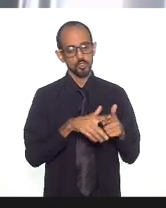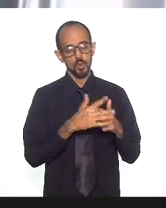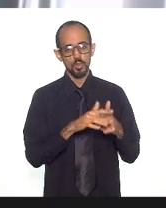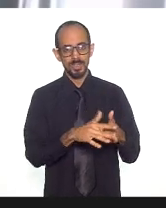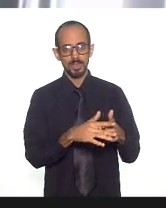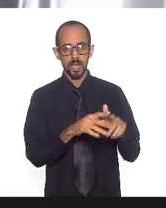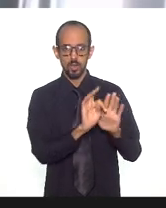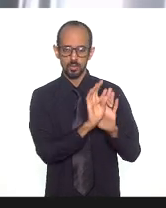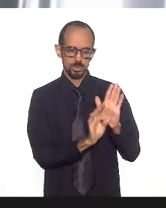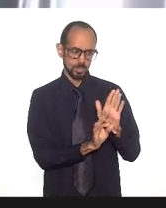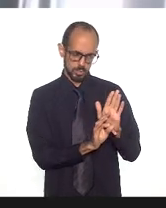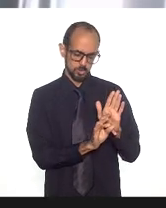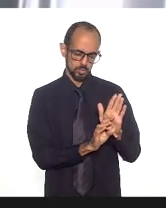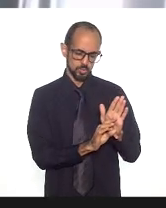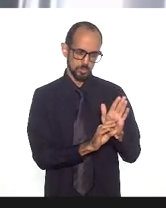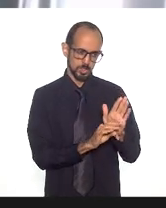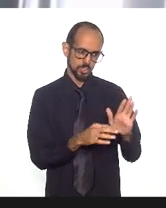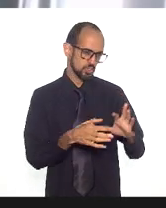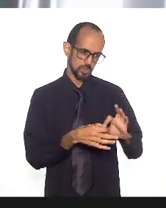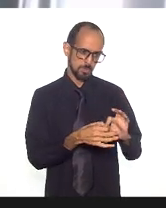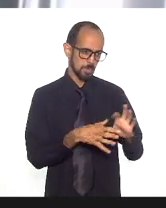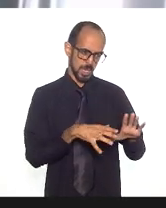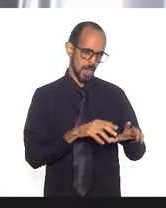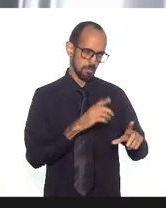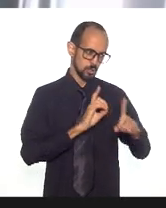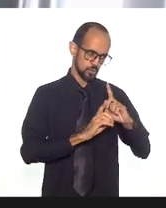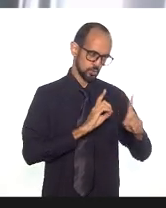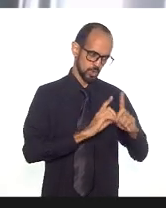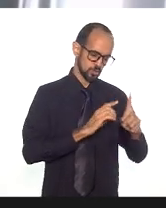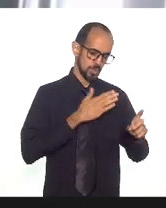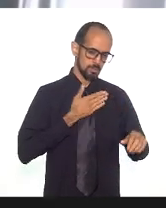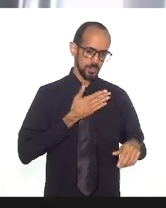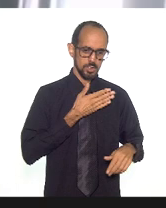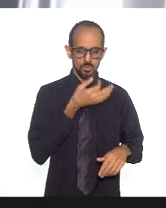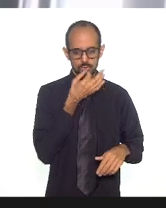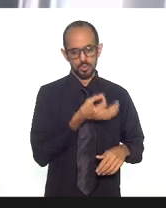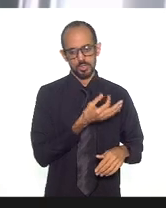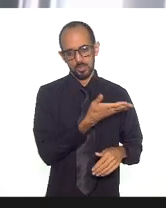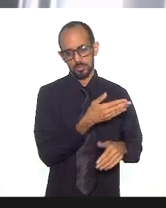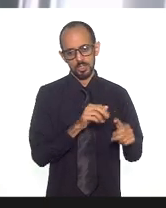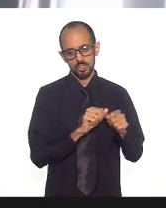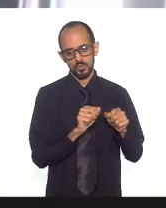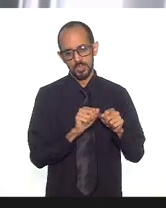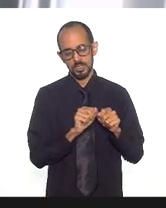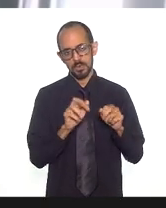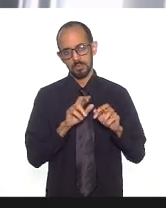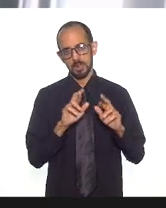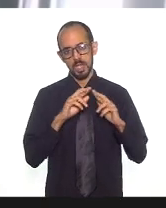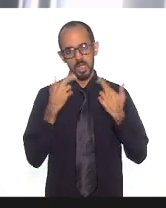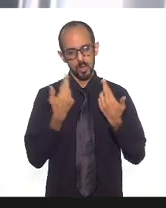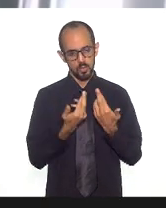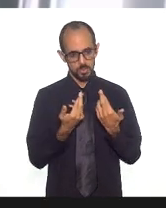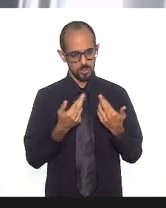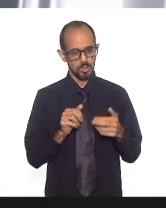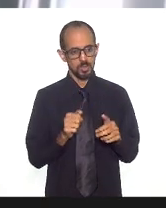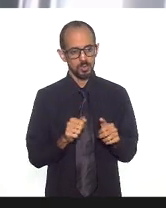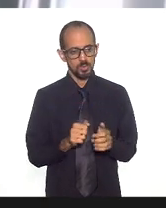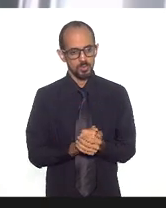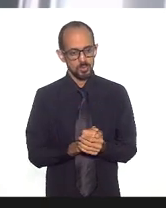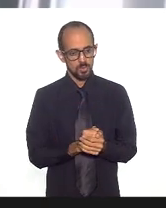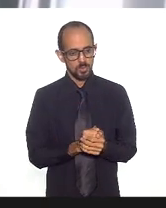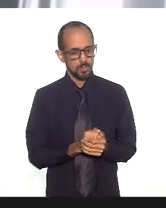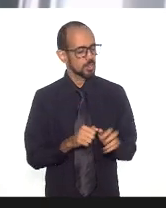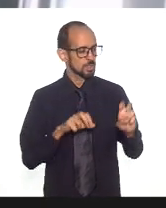abertura para o diálogo. Então, eu queria deixar esta sugestão para que a gente tenha uma reunião extraordinária do Conselho Diretor com esta pauta